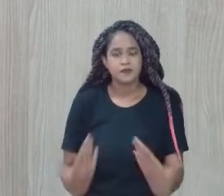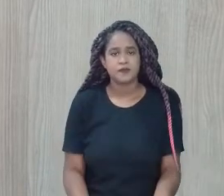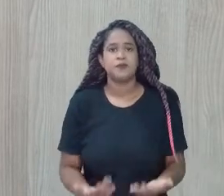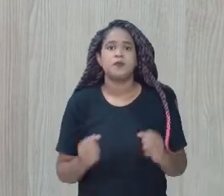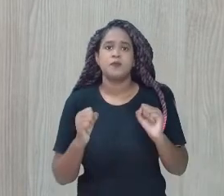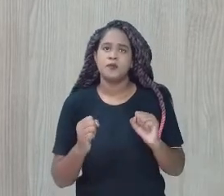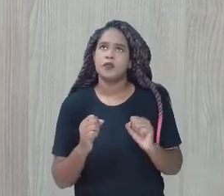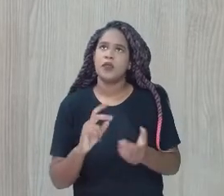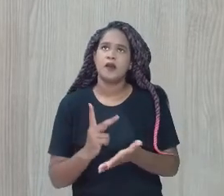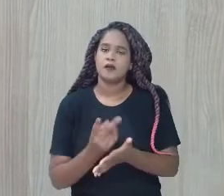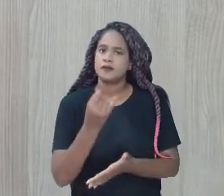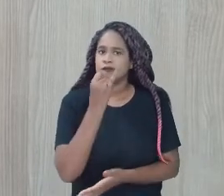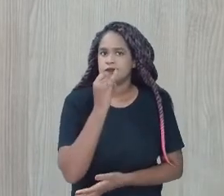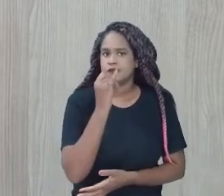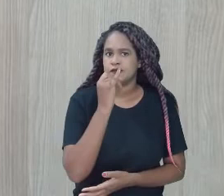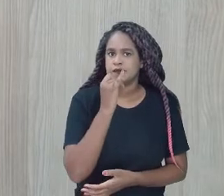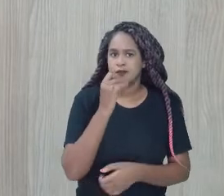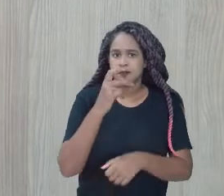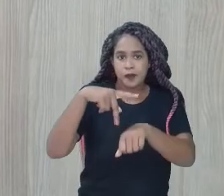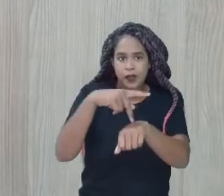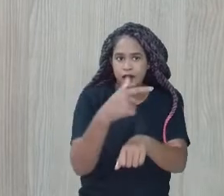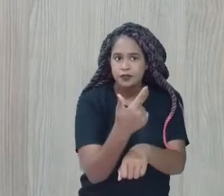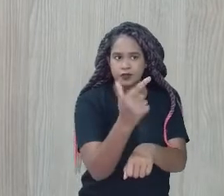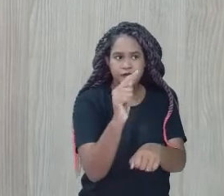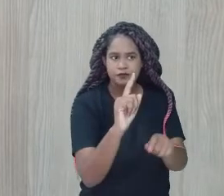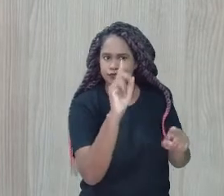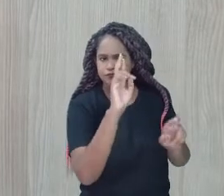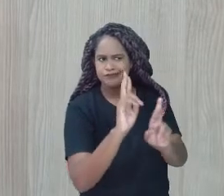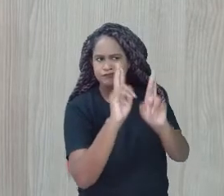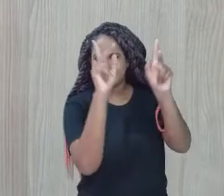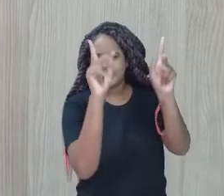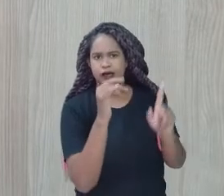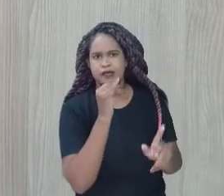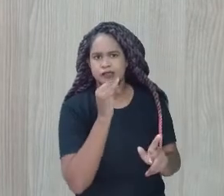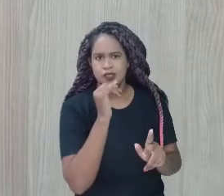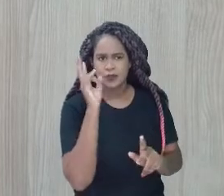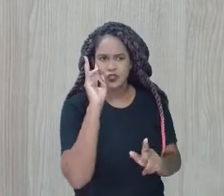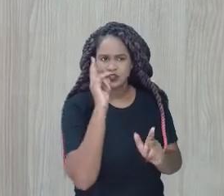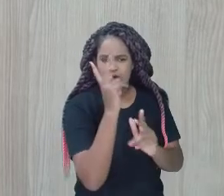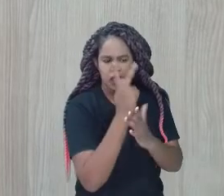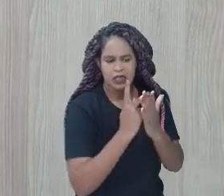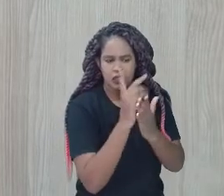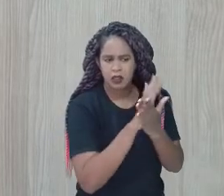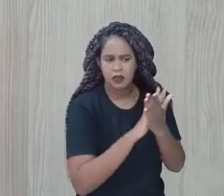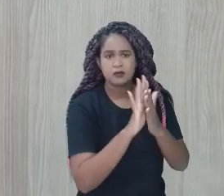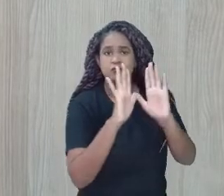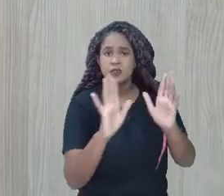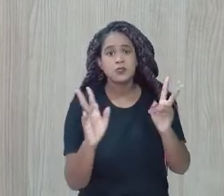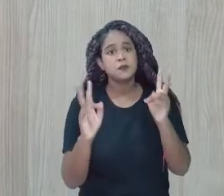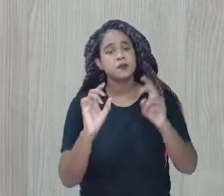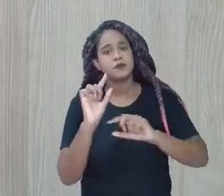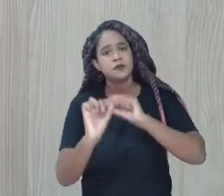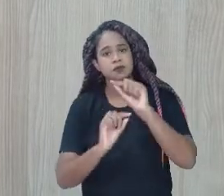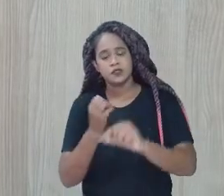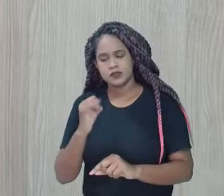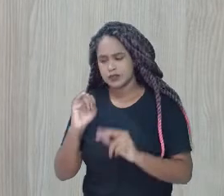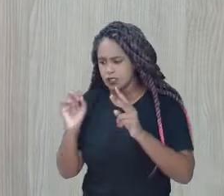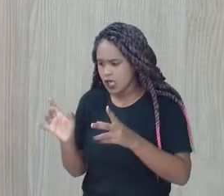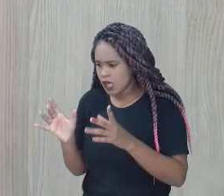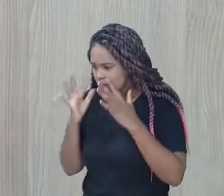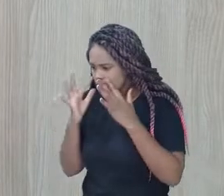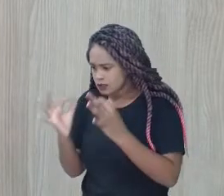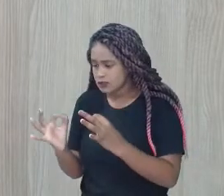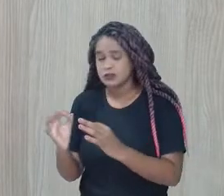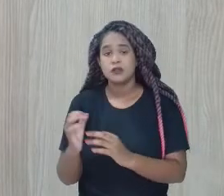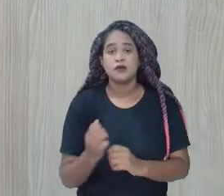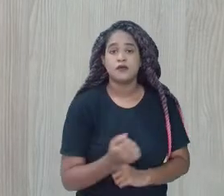culturalmente não existisse, né, uma história em desenho, mas a gente percebe, quando a gente olha com carinho, os